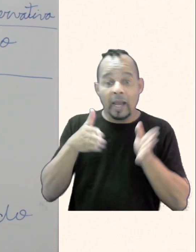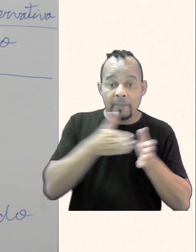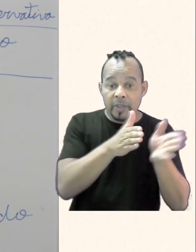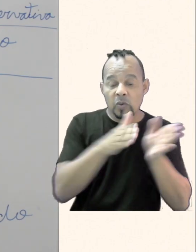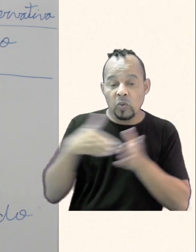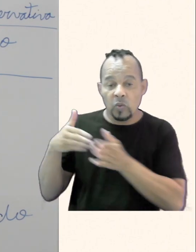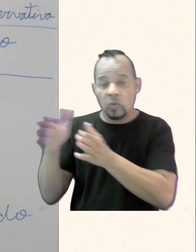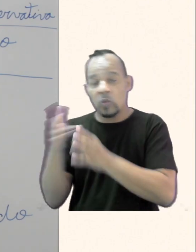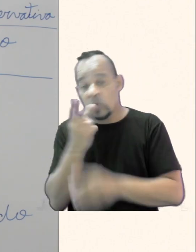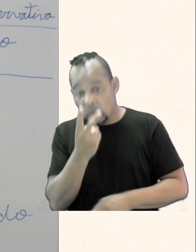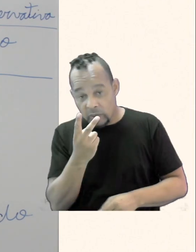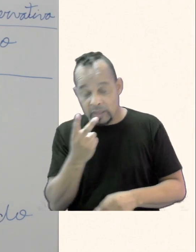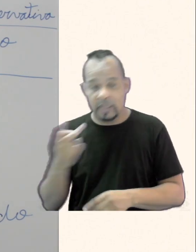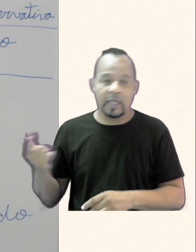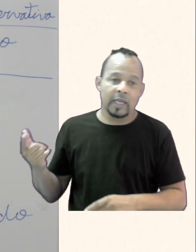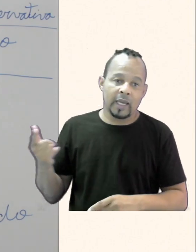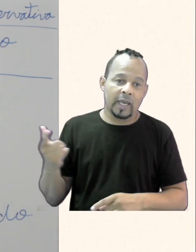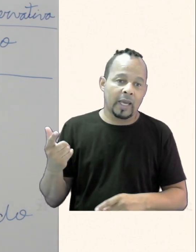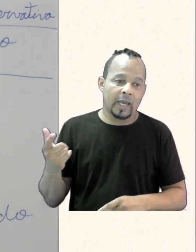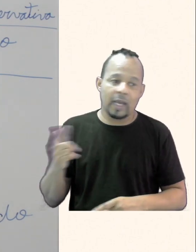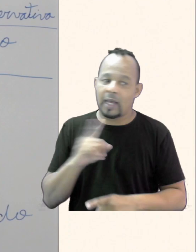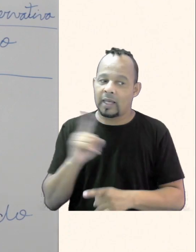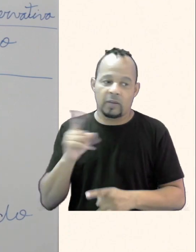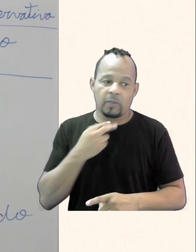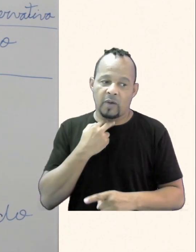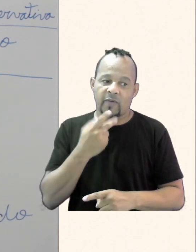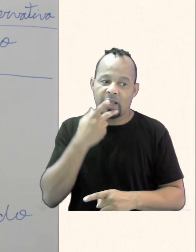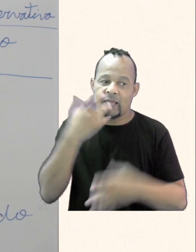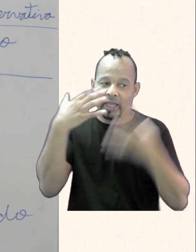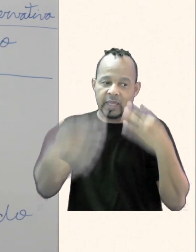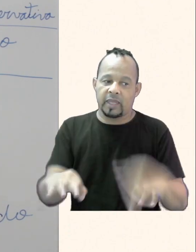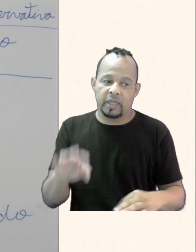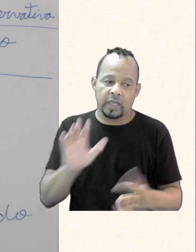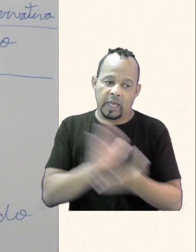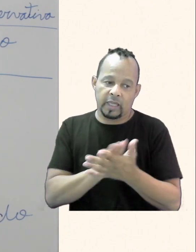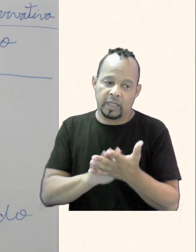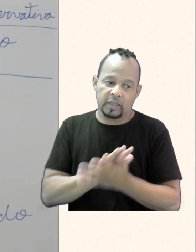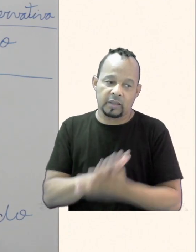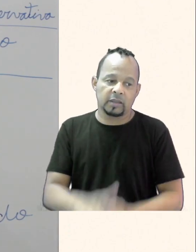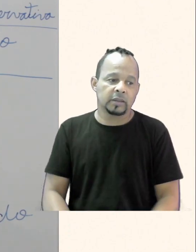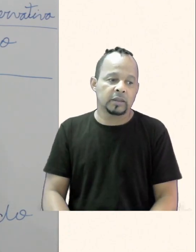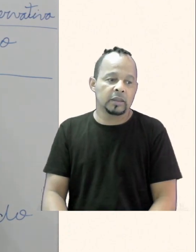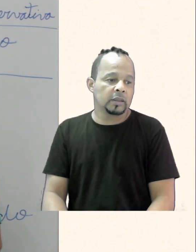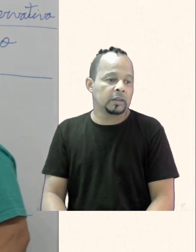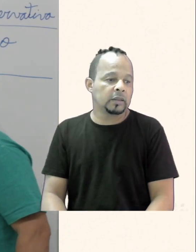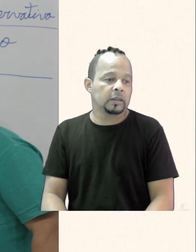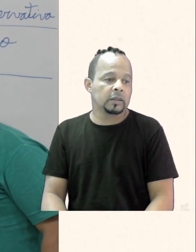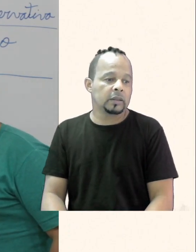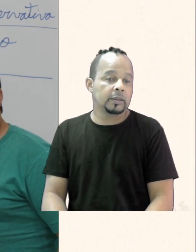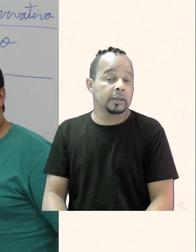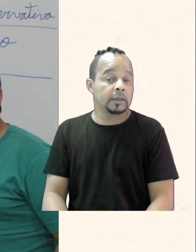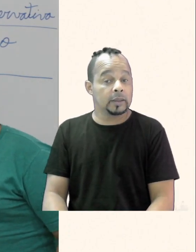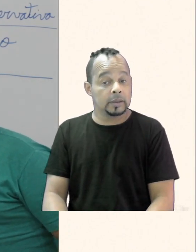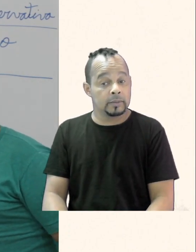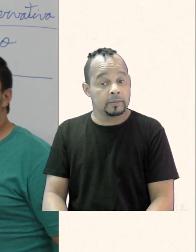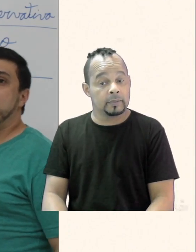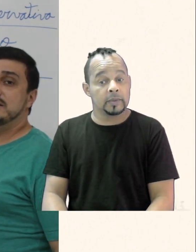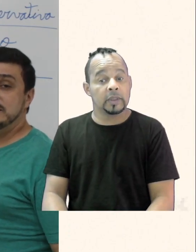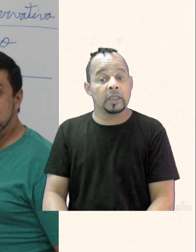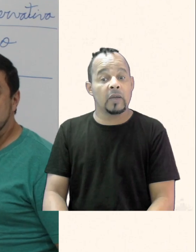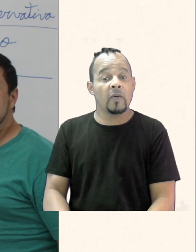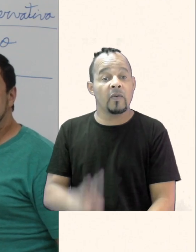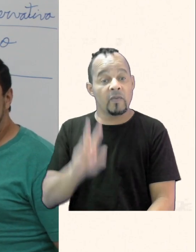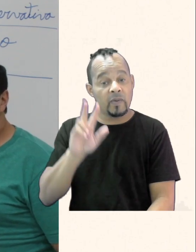podemos afirmar nada. Tranquilo? Então, é válido para afirmar que f